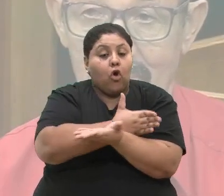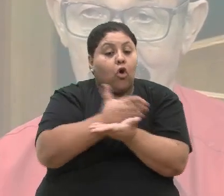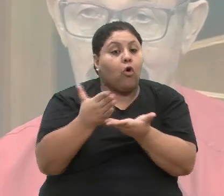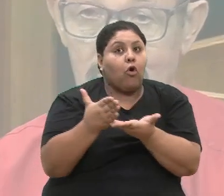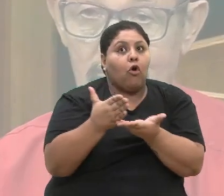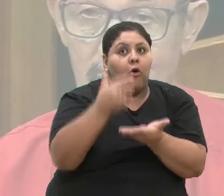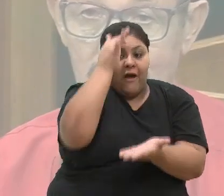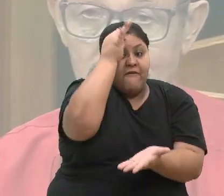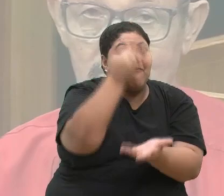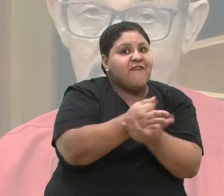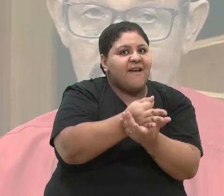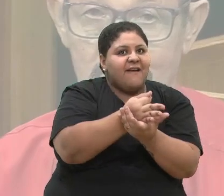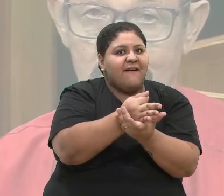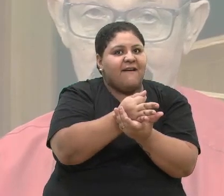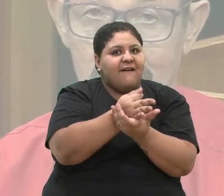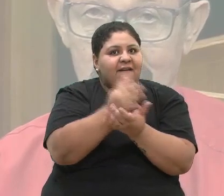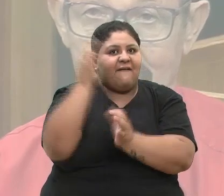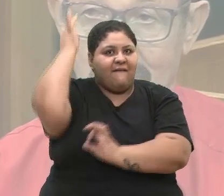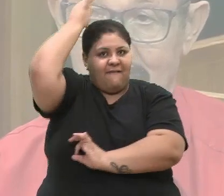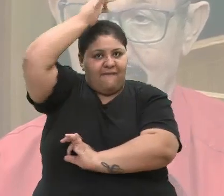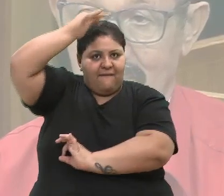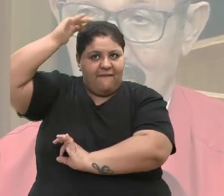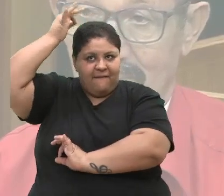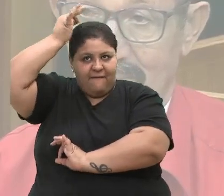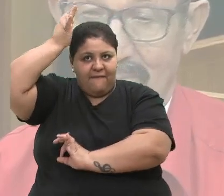do divino, tá?